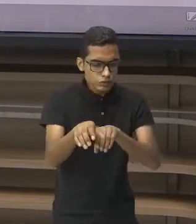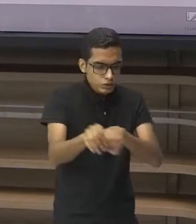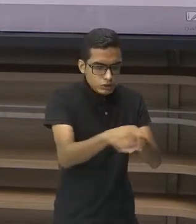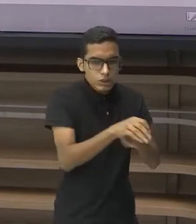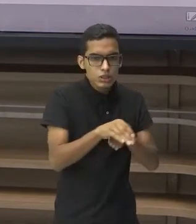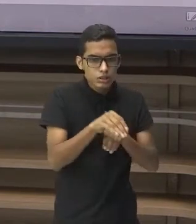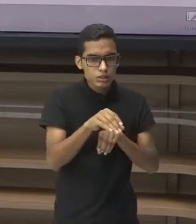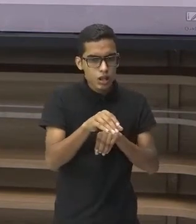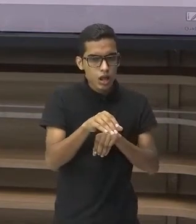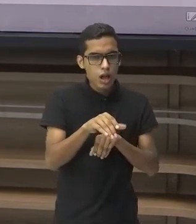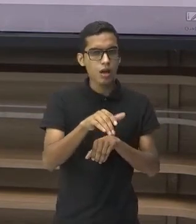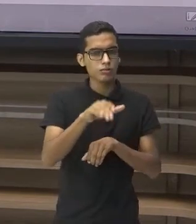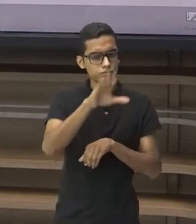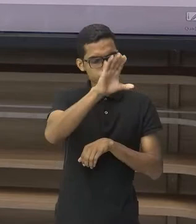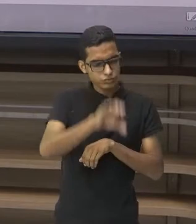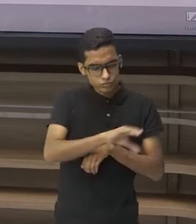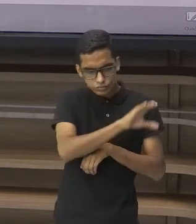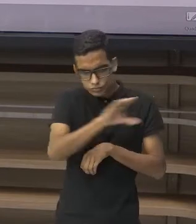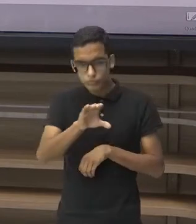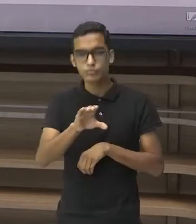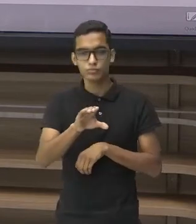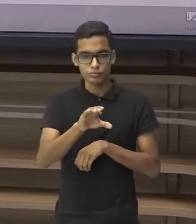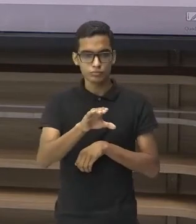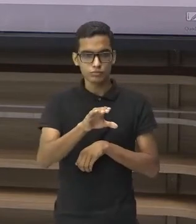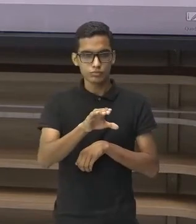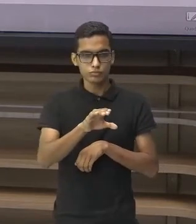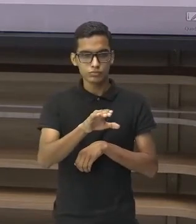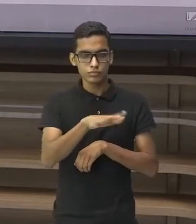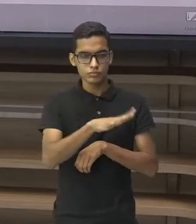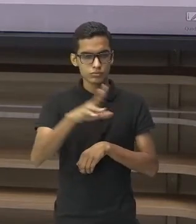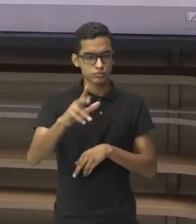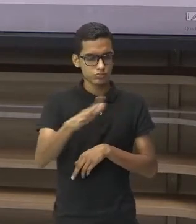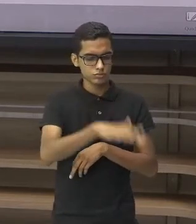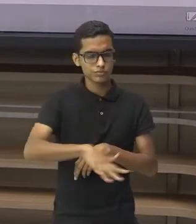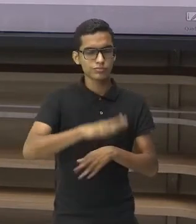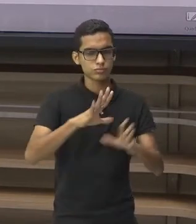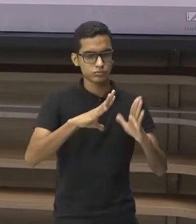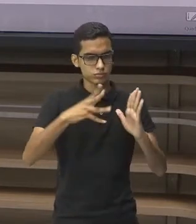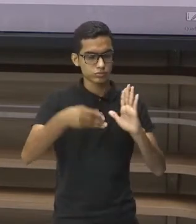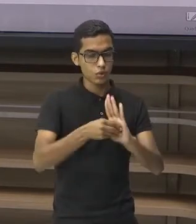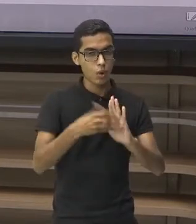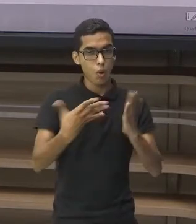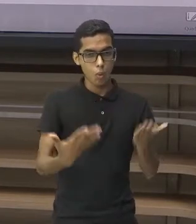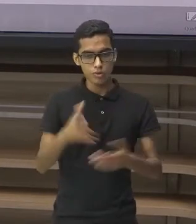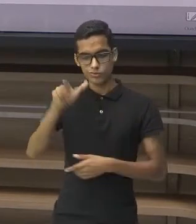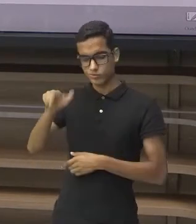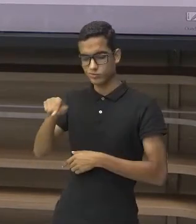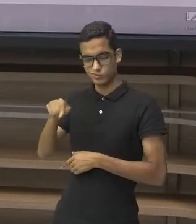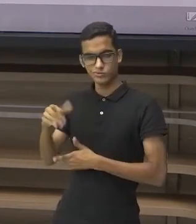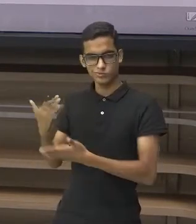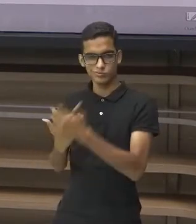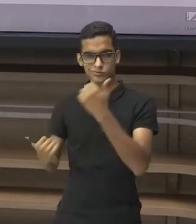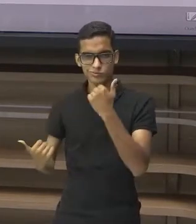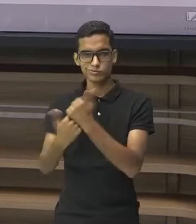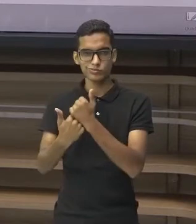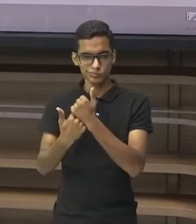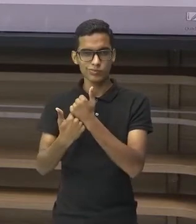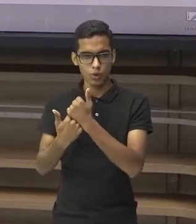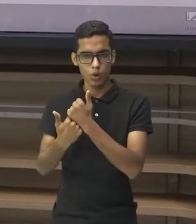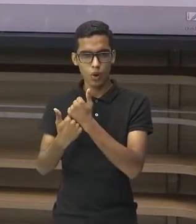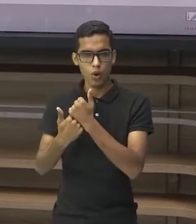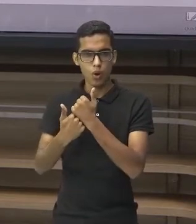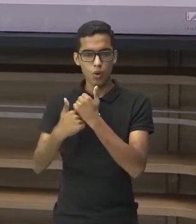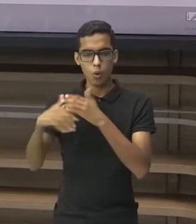indígenas na nossa Amazônia especificamente, tá, gente? Quando o Marquês de Pombal assume o trono e faz as suas reformas